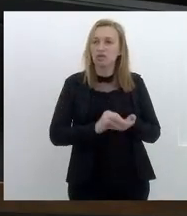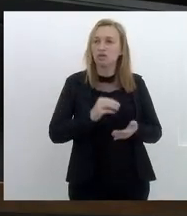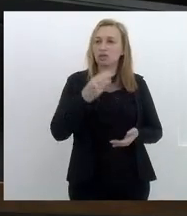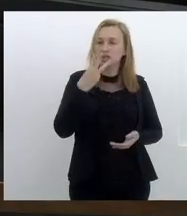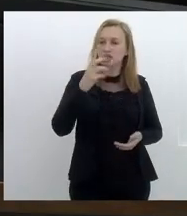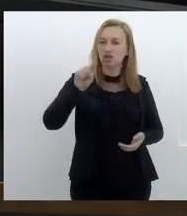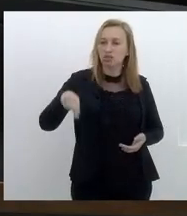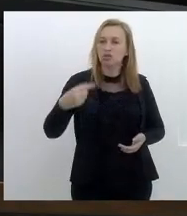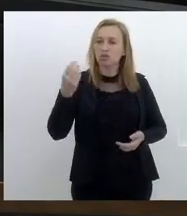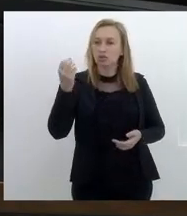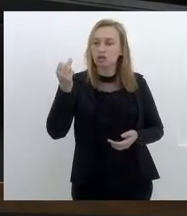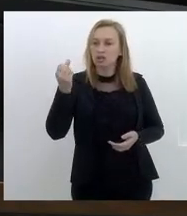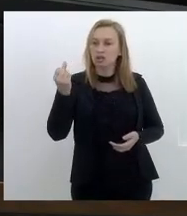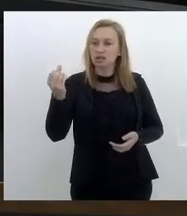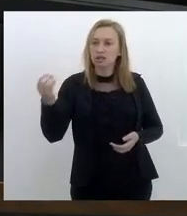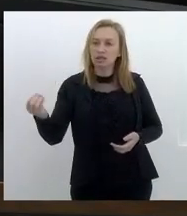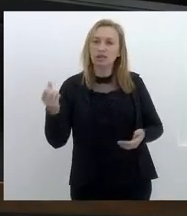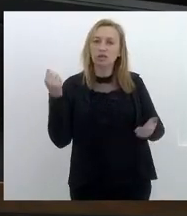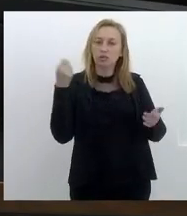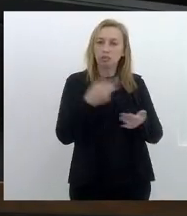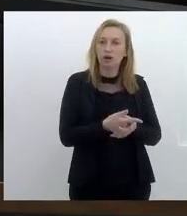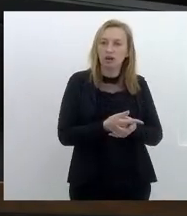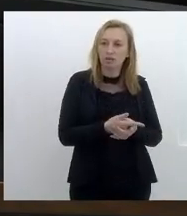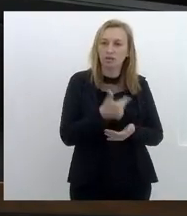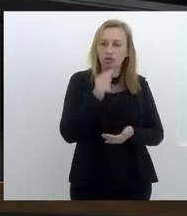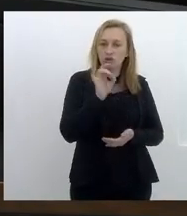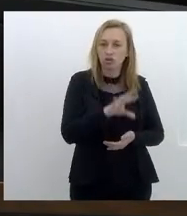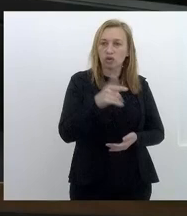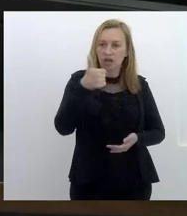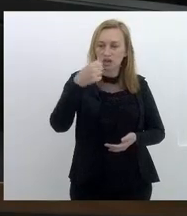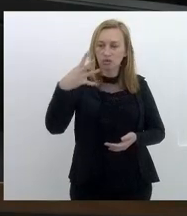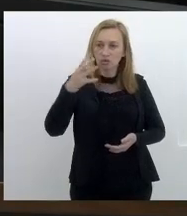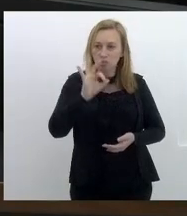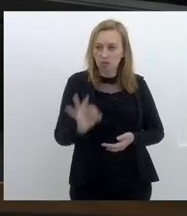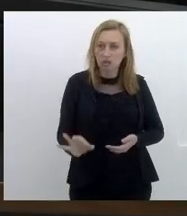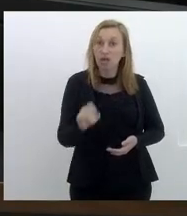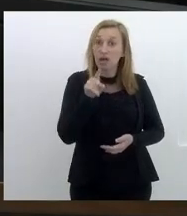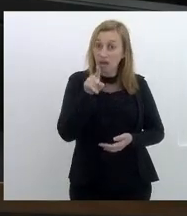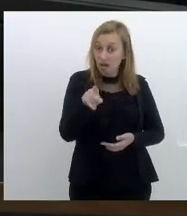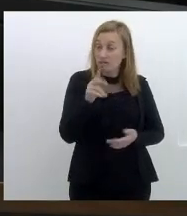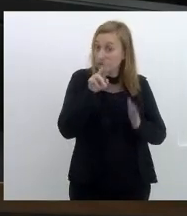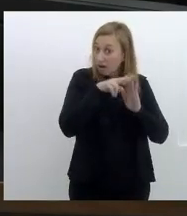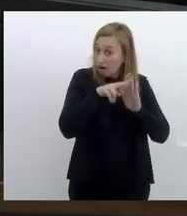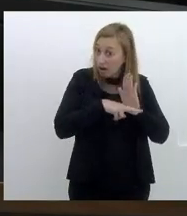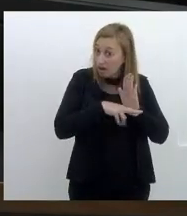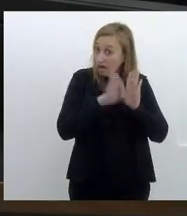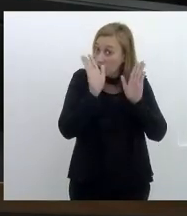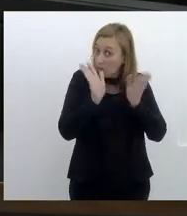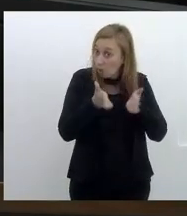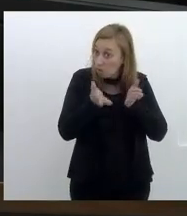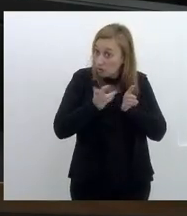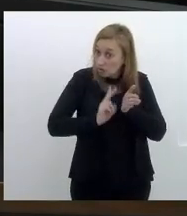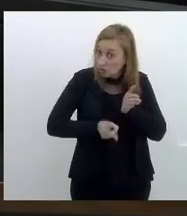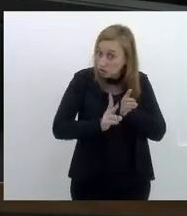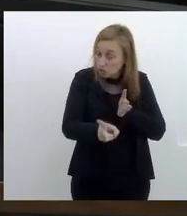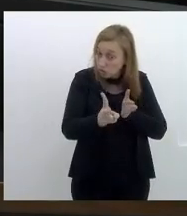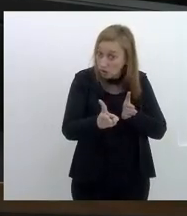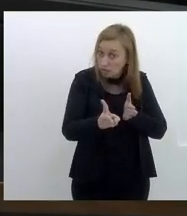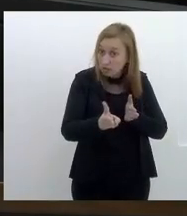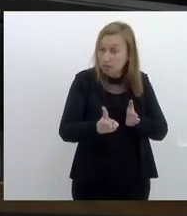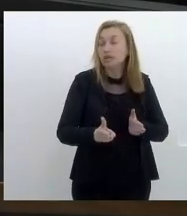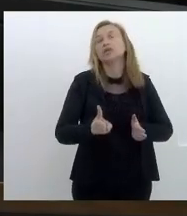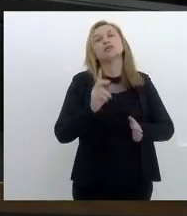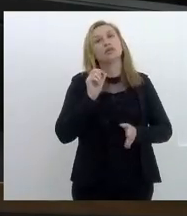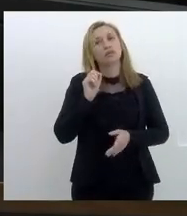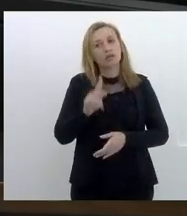eu só pago 14 por cento sobre 3600 tá essa é a regra o hoje e vai continuar sendo